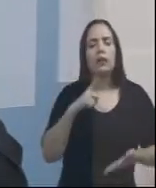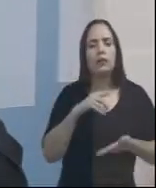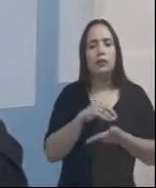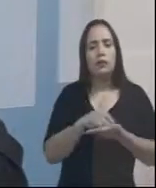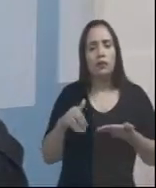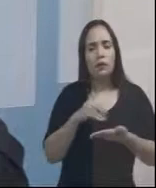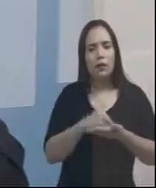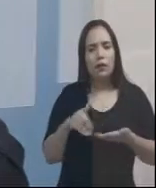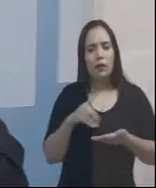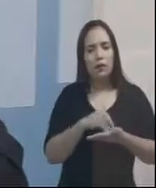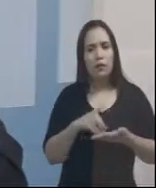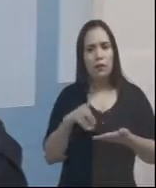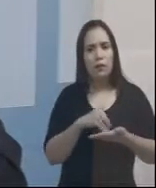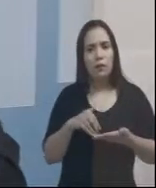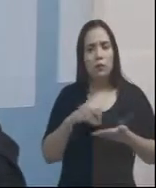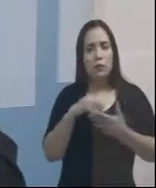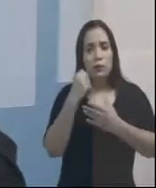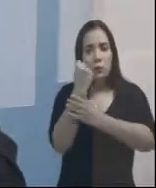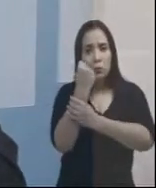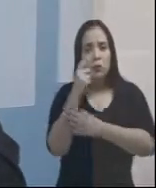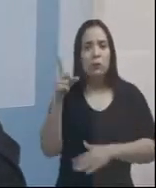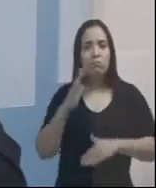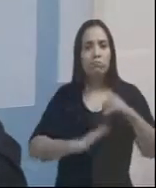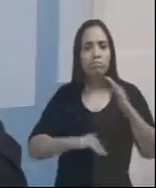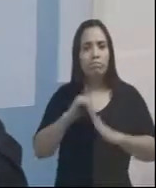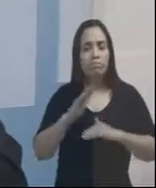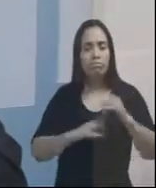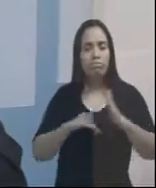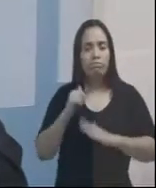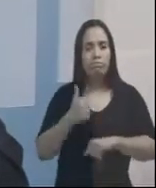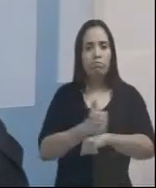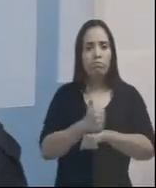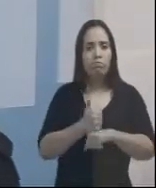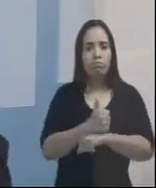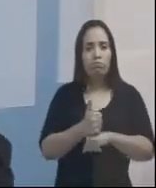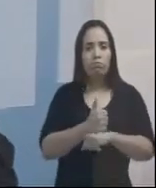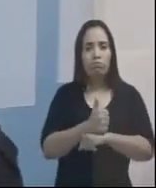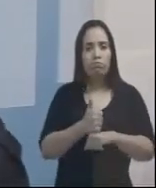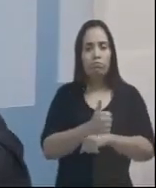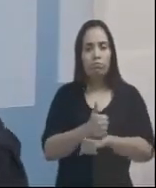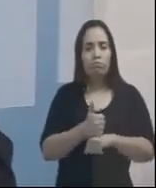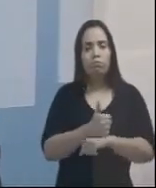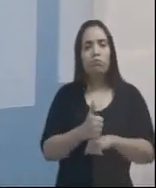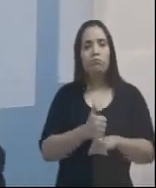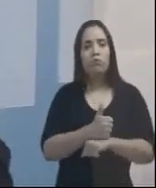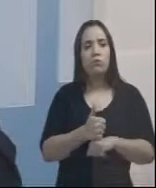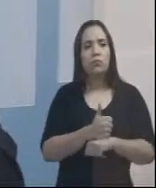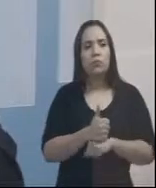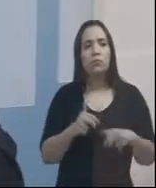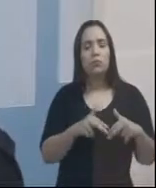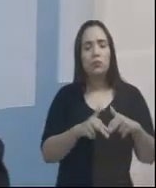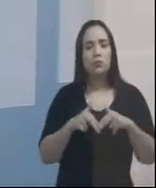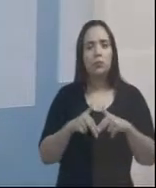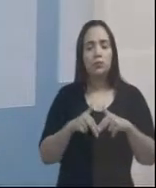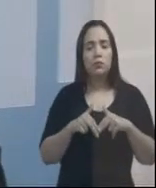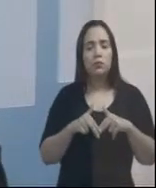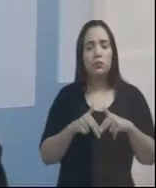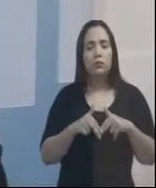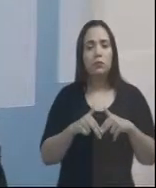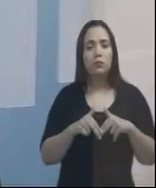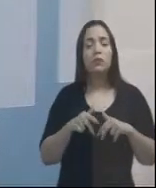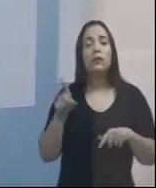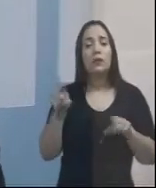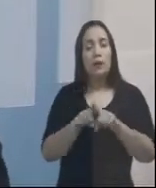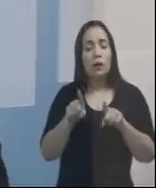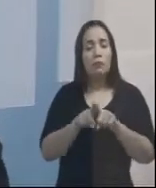segurança super competente, que é o Mauro Filho, e hoje as nossas finanças são... Secretário de Fazenda. Da